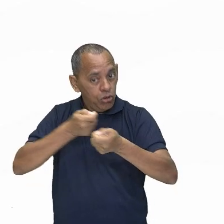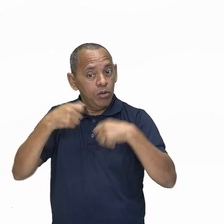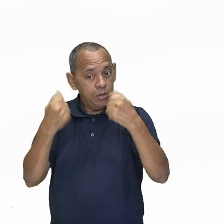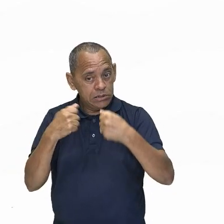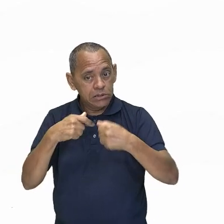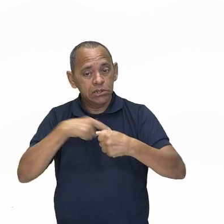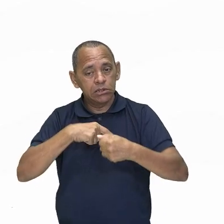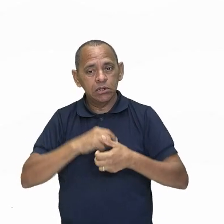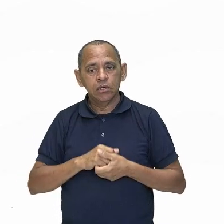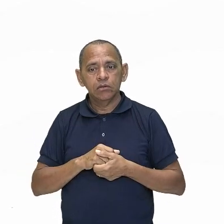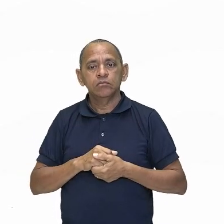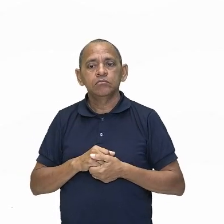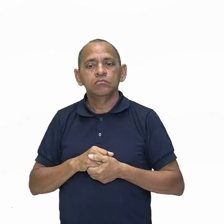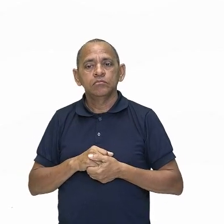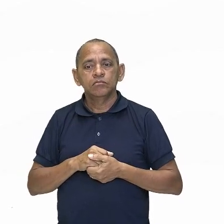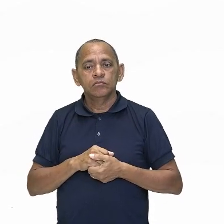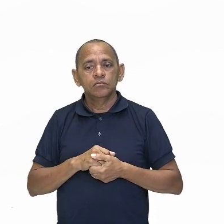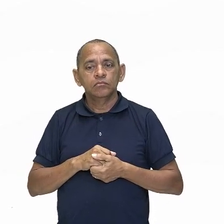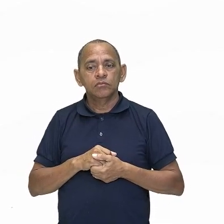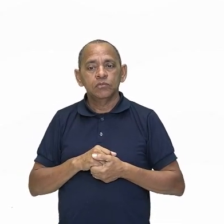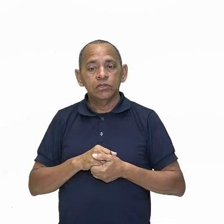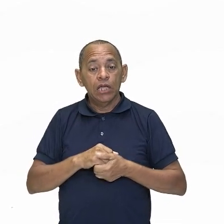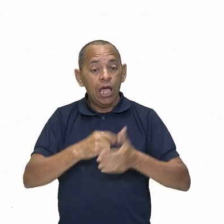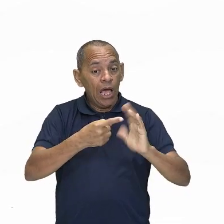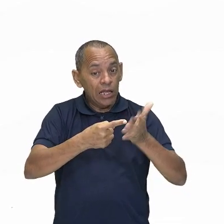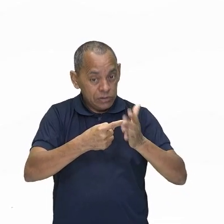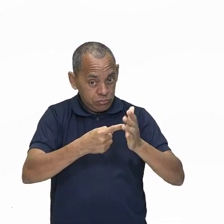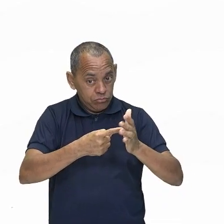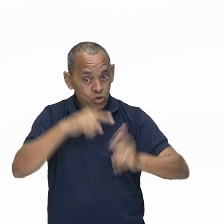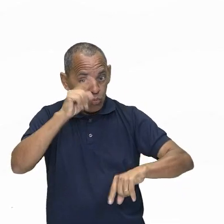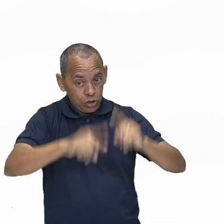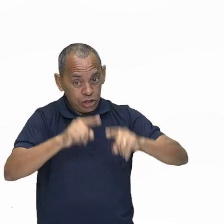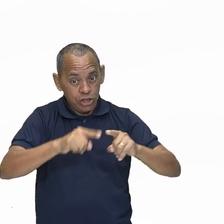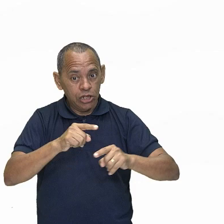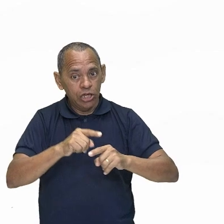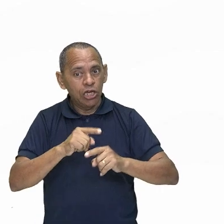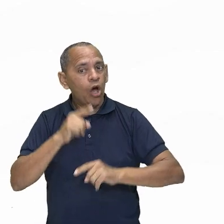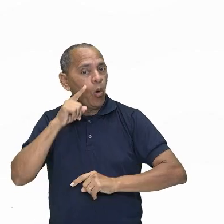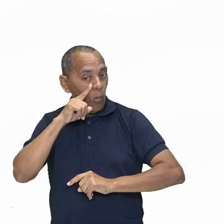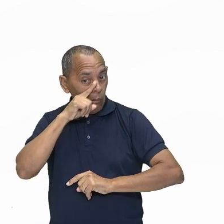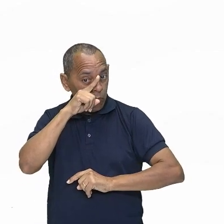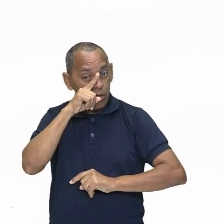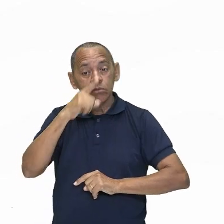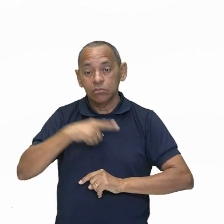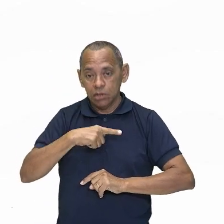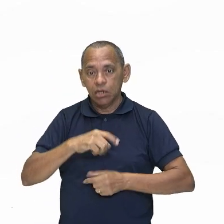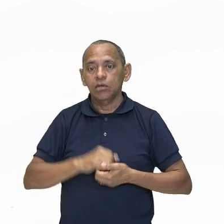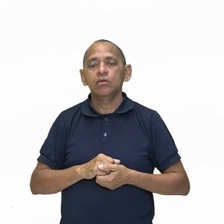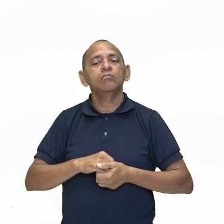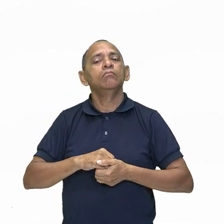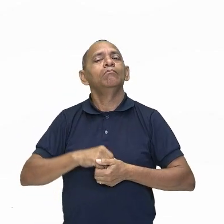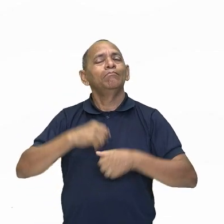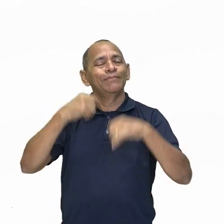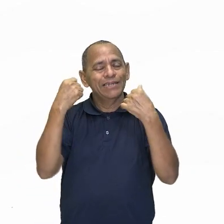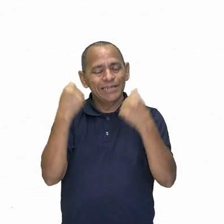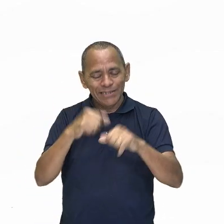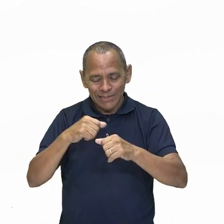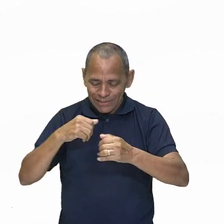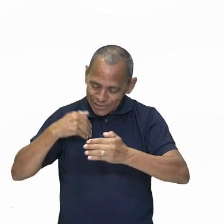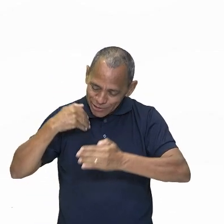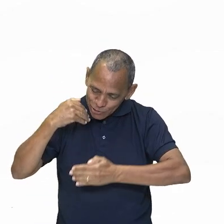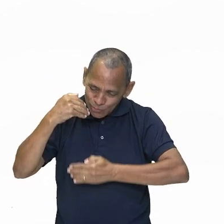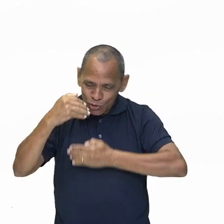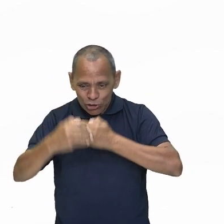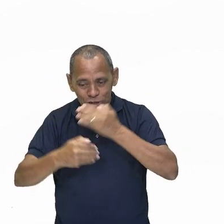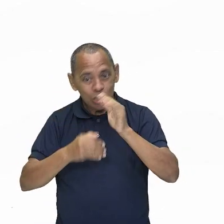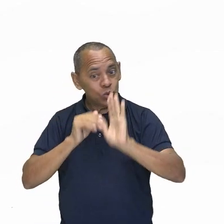contida, né? Reatores nucleares são perigosos, então ali tem que ser um processo muito bem elaborado, muito